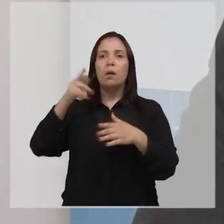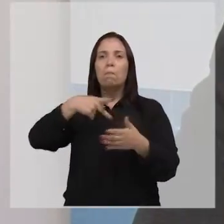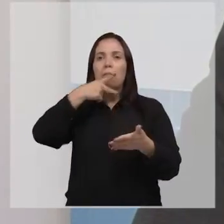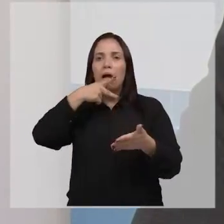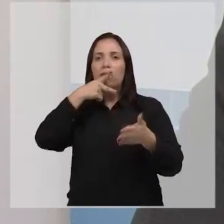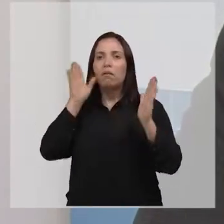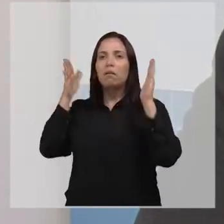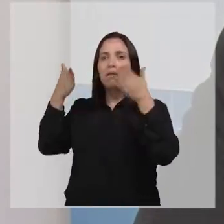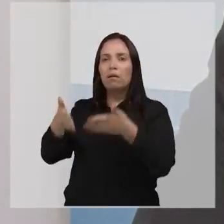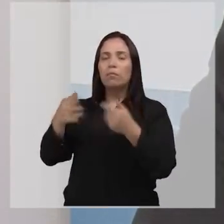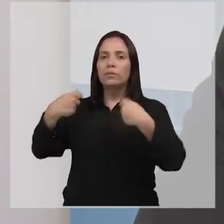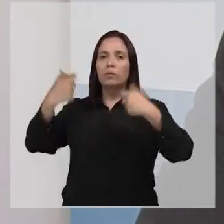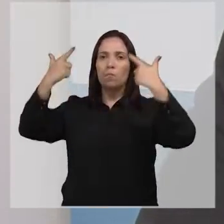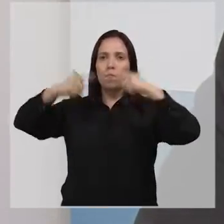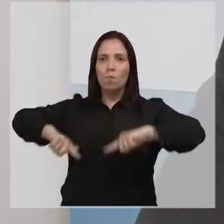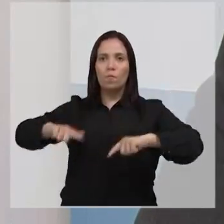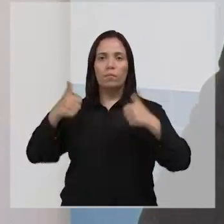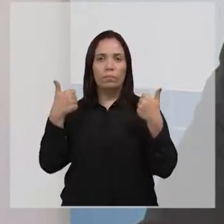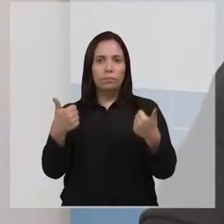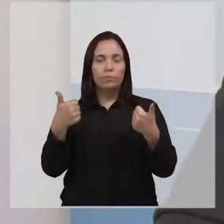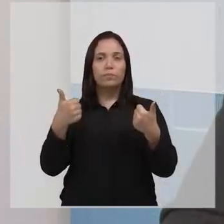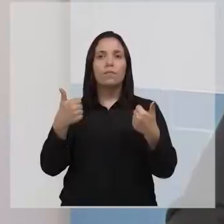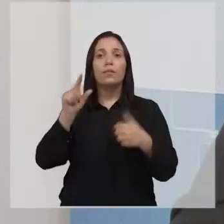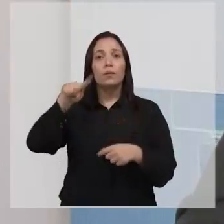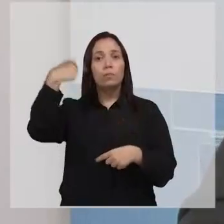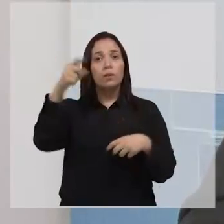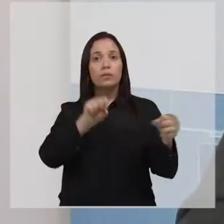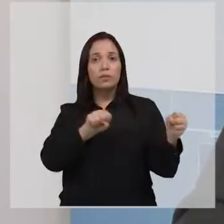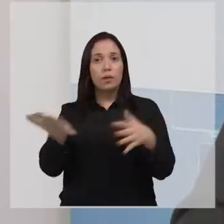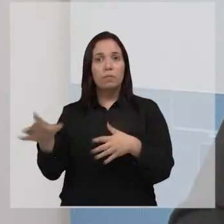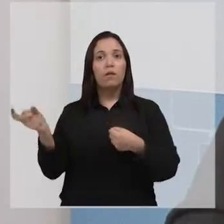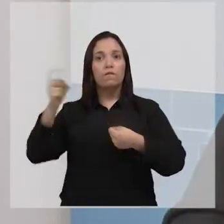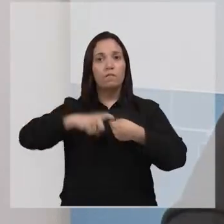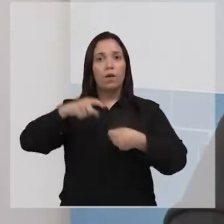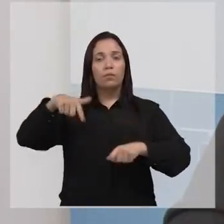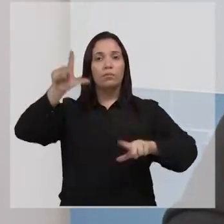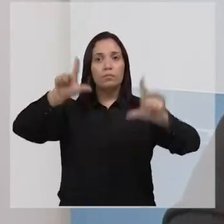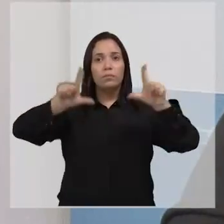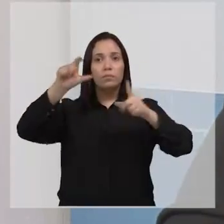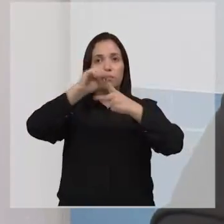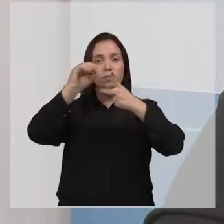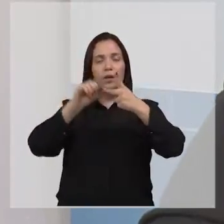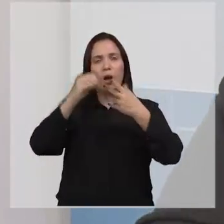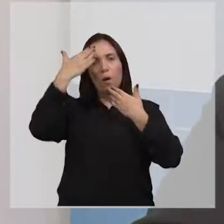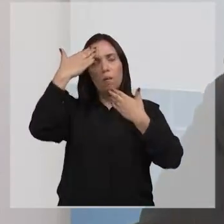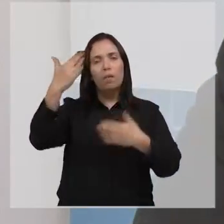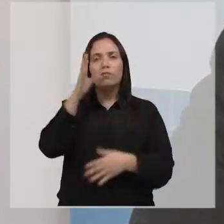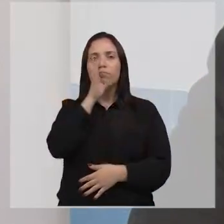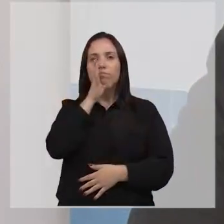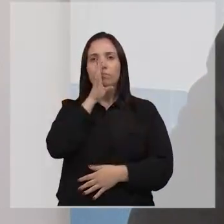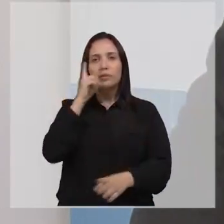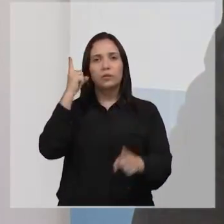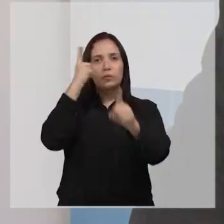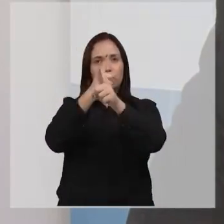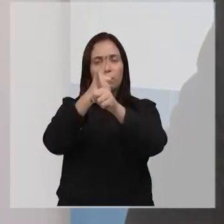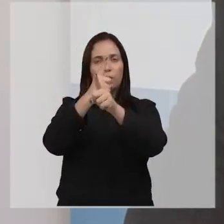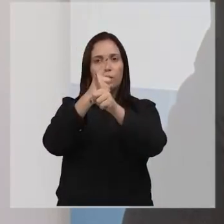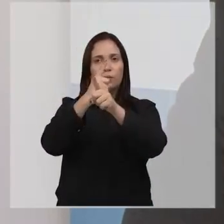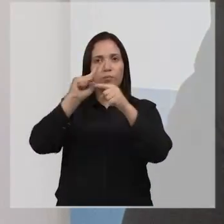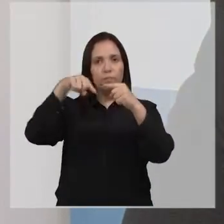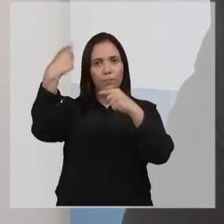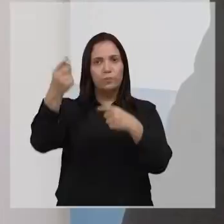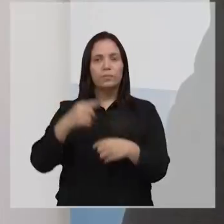viés partidário e com muita verdade, tá certo? Eu volto na próxima semana, se Deus quiser, com um programa Pela Ordem. Obrigado pela audiência, muito obrigado